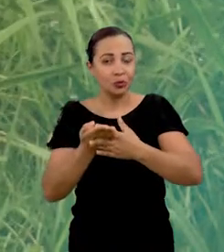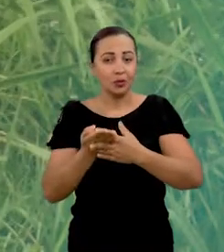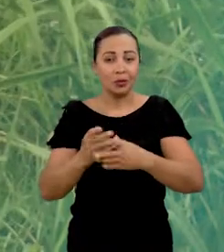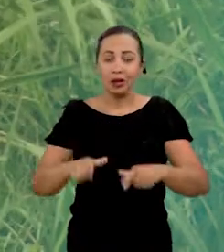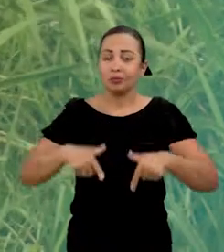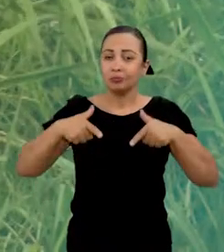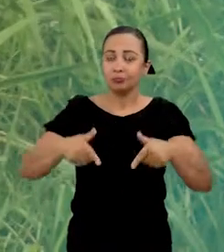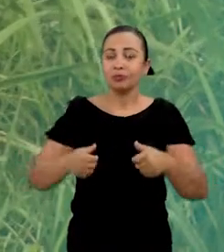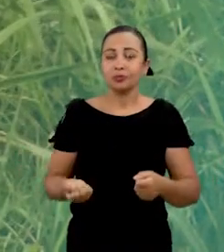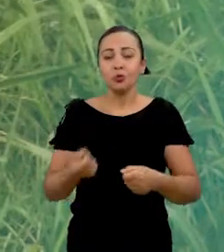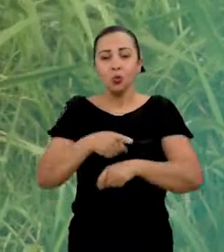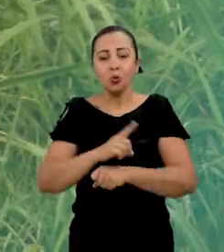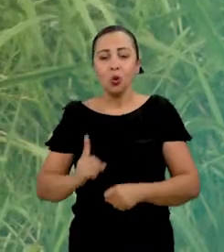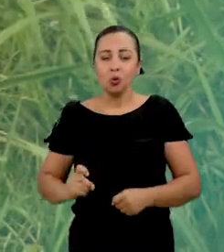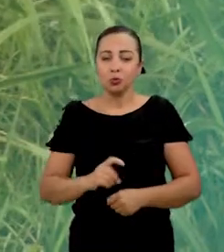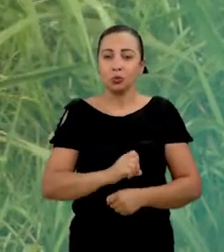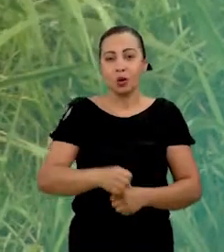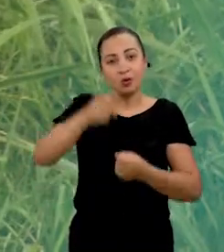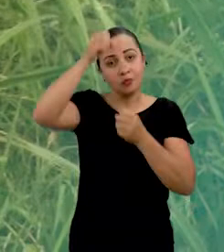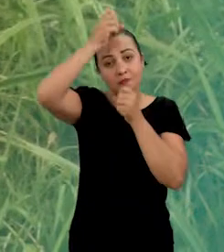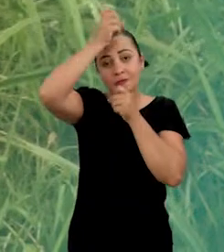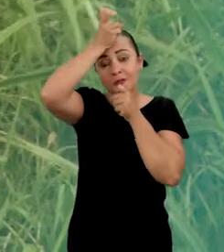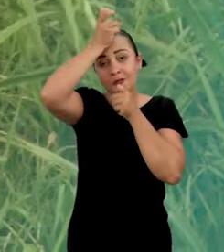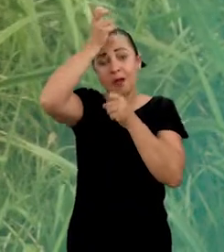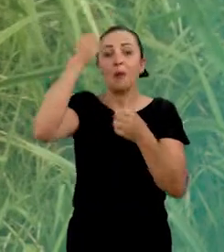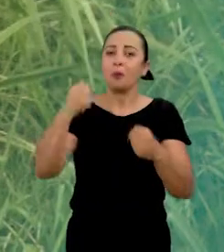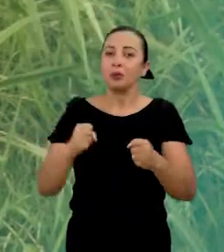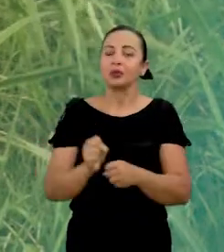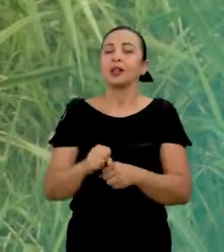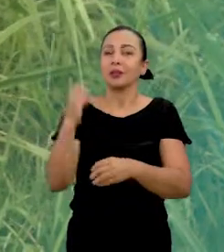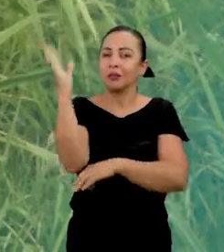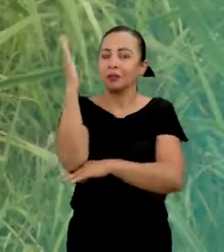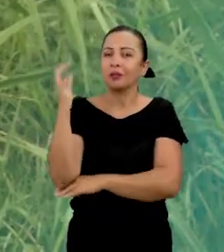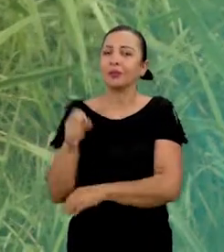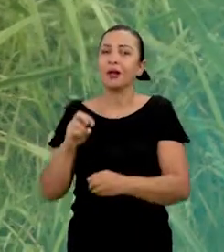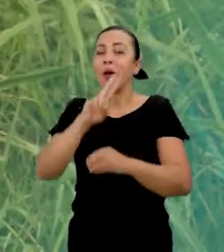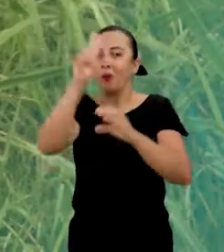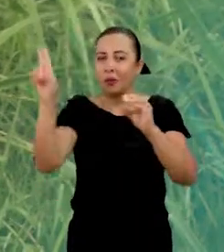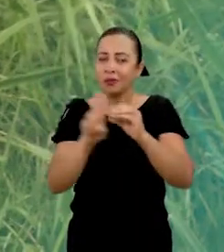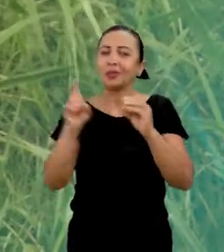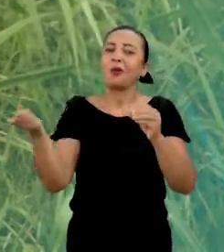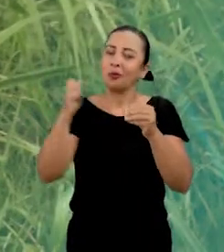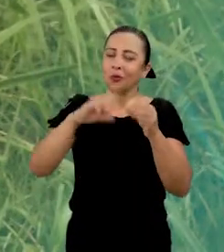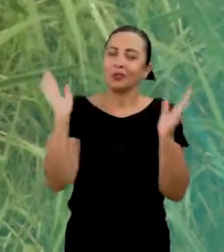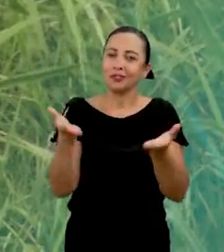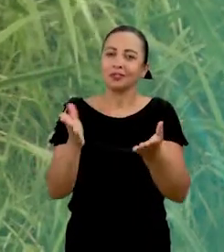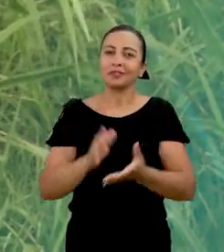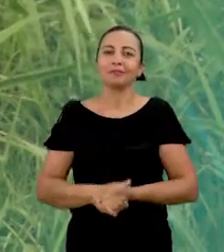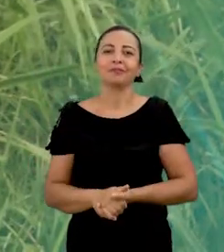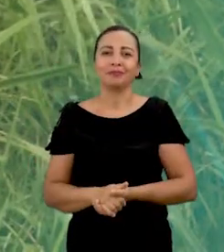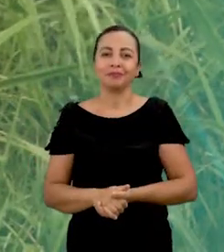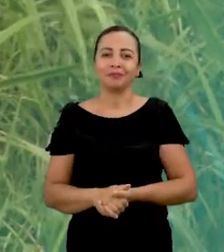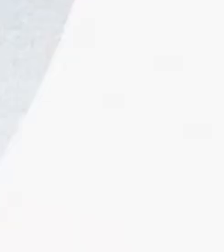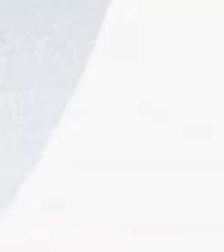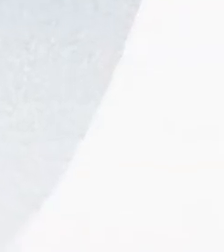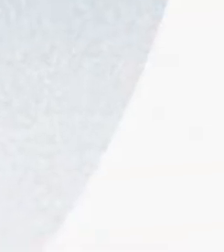Depois do intervalo, o combate à verminose em caprinos pode estar no extrato de barba-timão. O Univerciência volta já